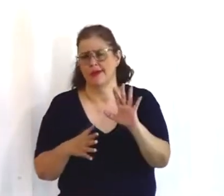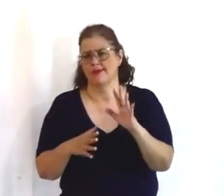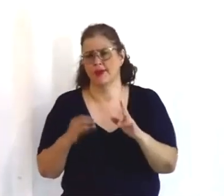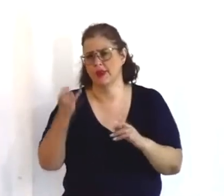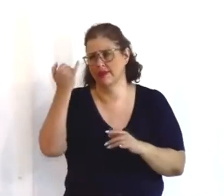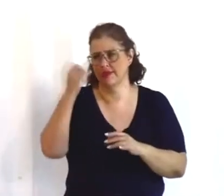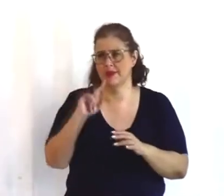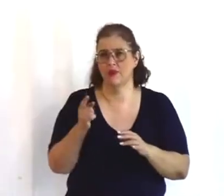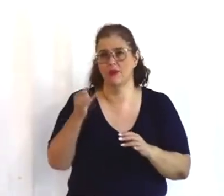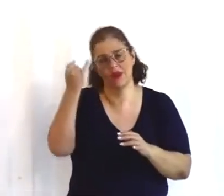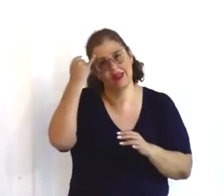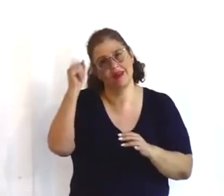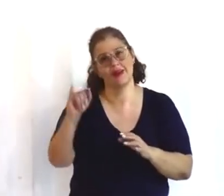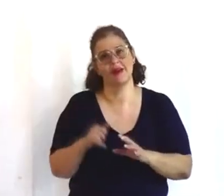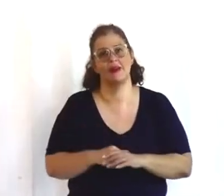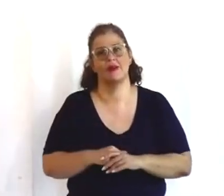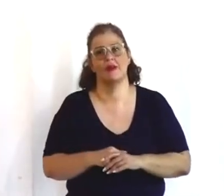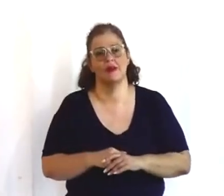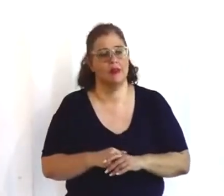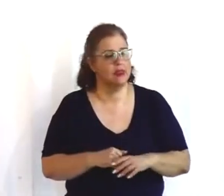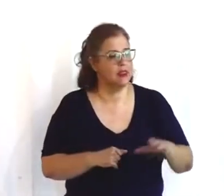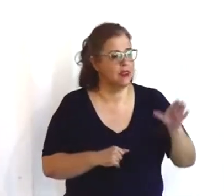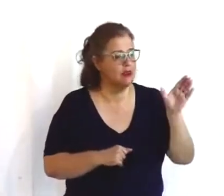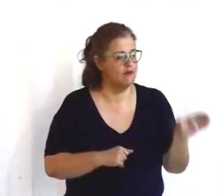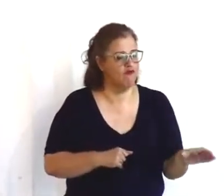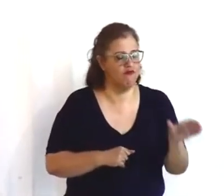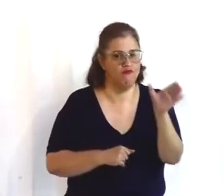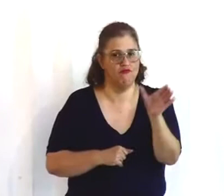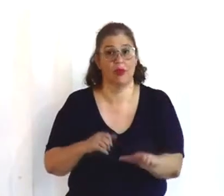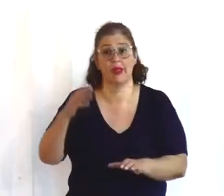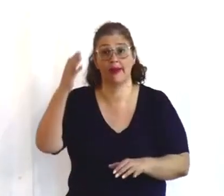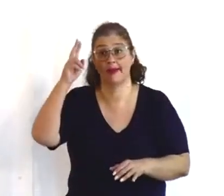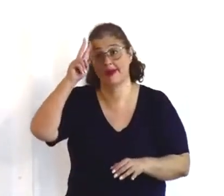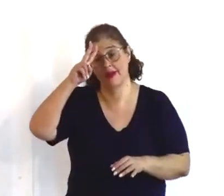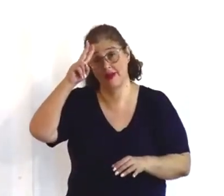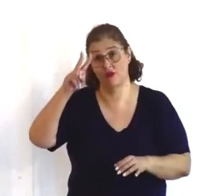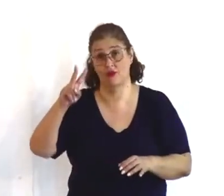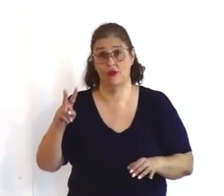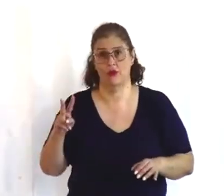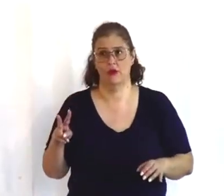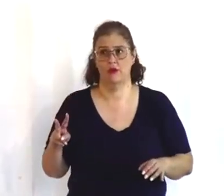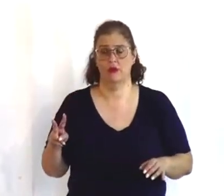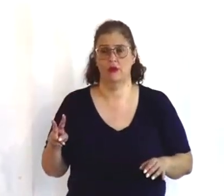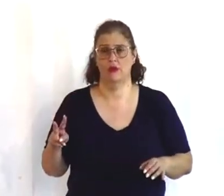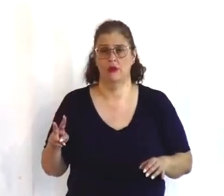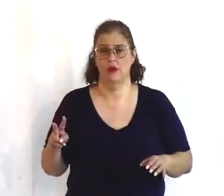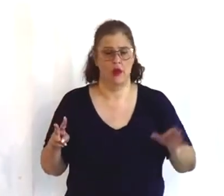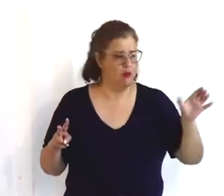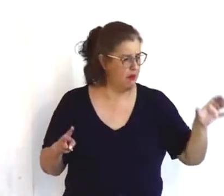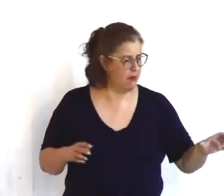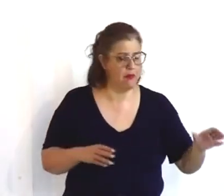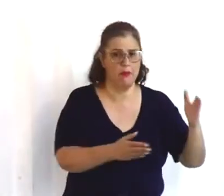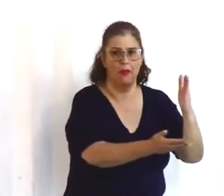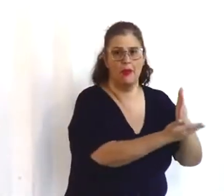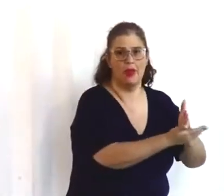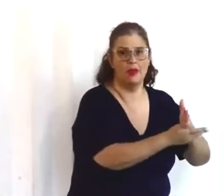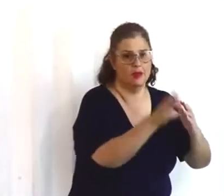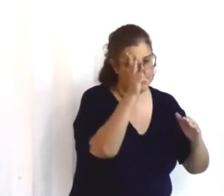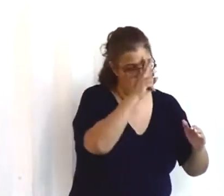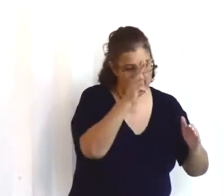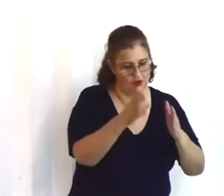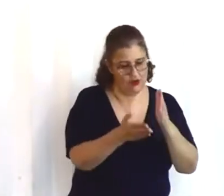período teve uma carta correspondendo a um período da história. Nós entendemos que todo o ensinamento aqui do Apocalipse é para a igreja de